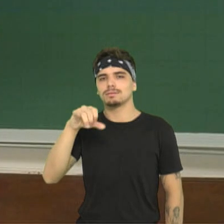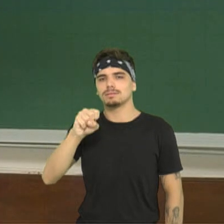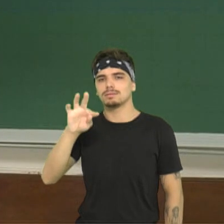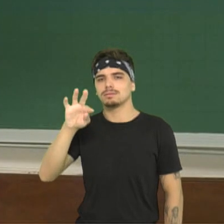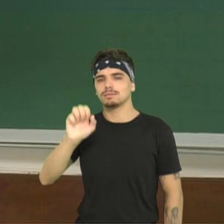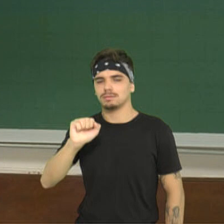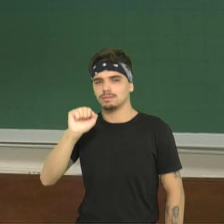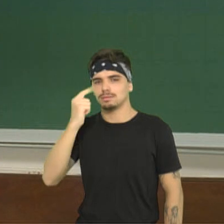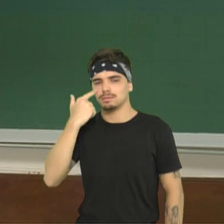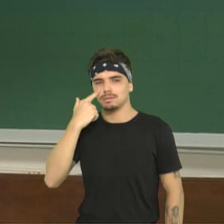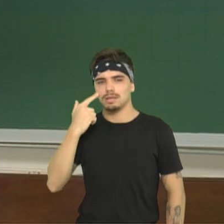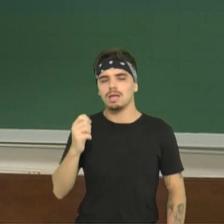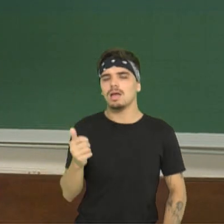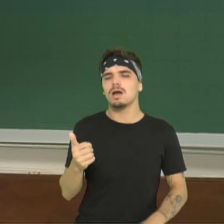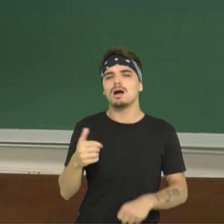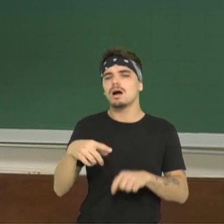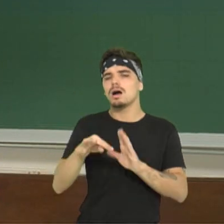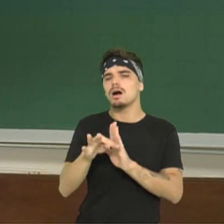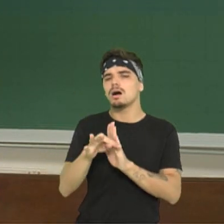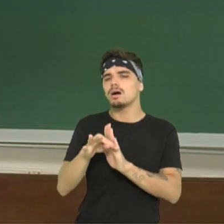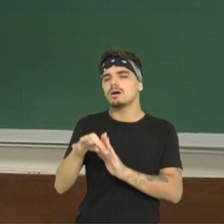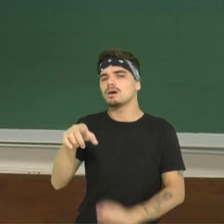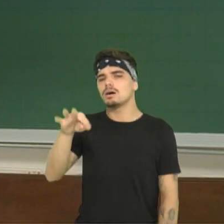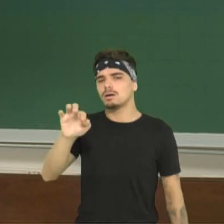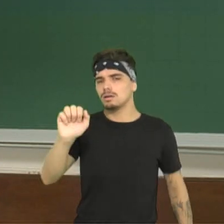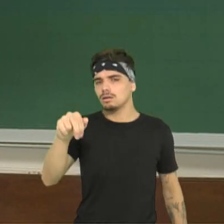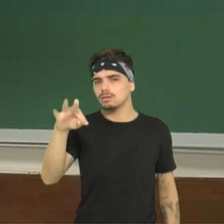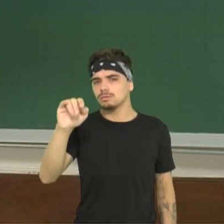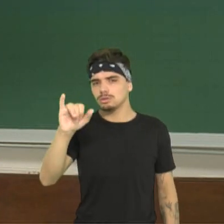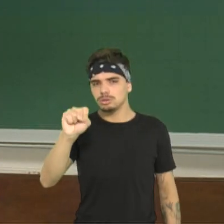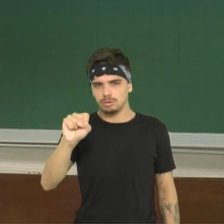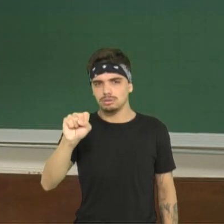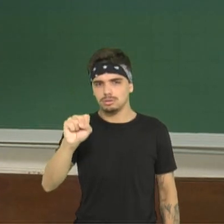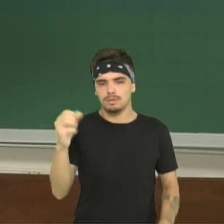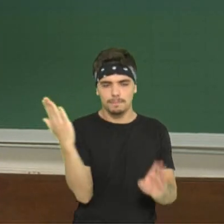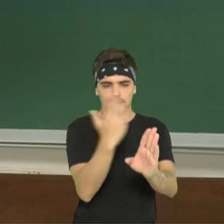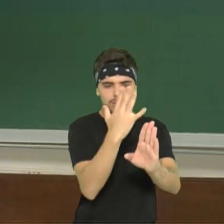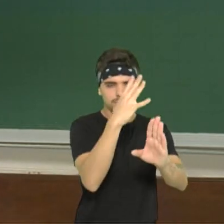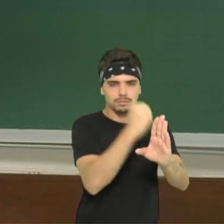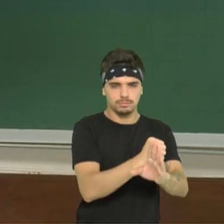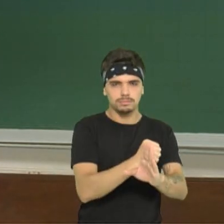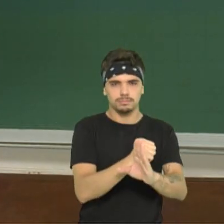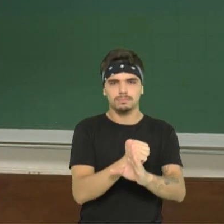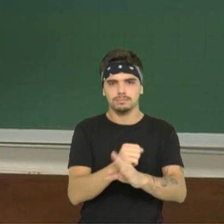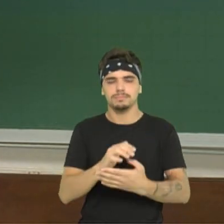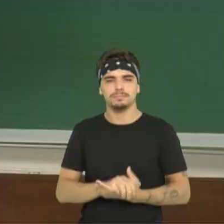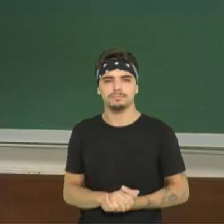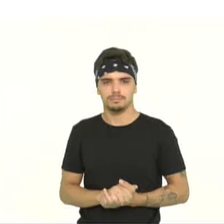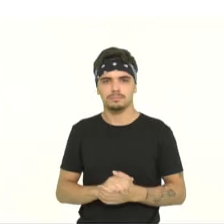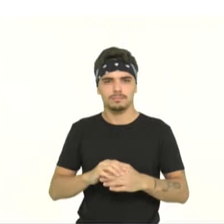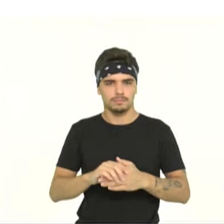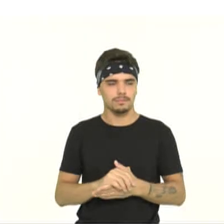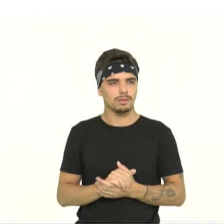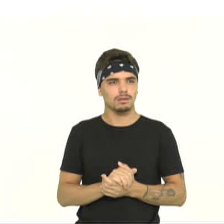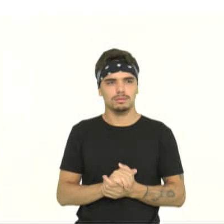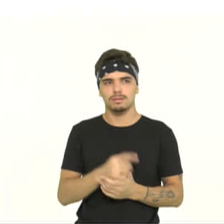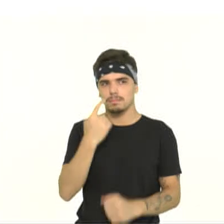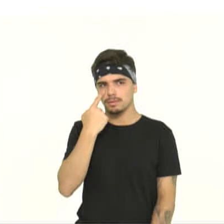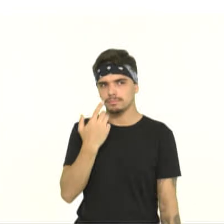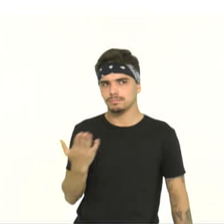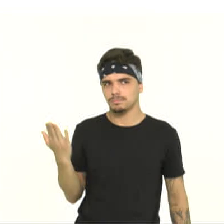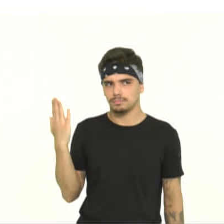do antissemitismo, a perseguição aos judeus. Sobre as principais diferenças entre os